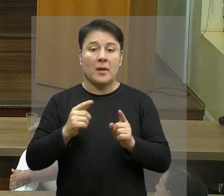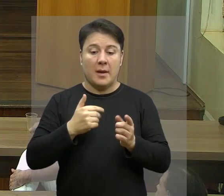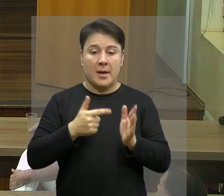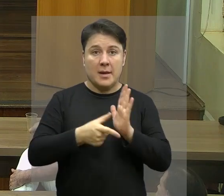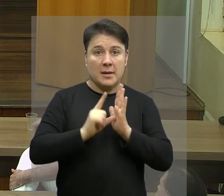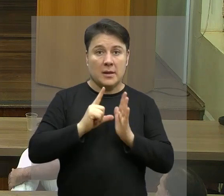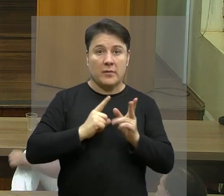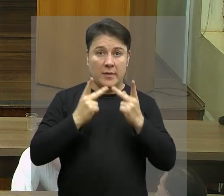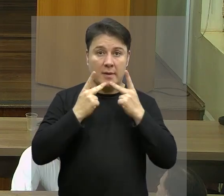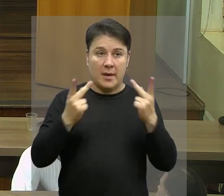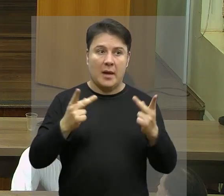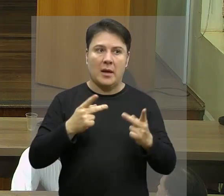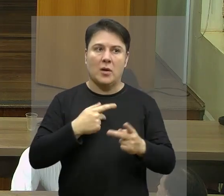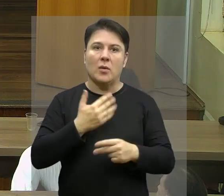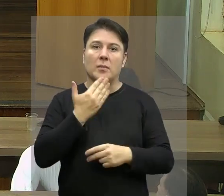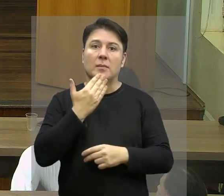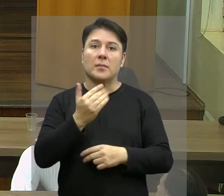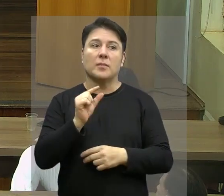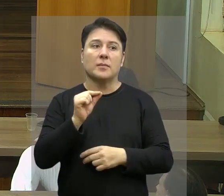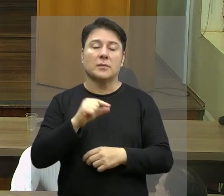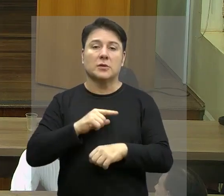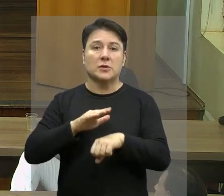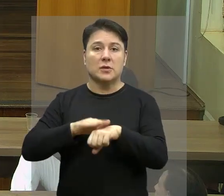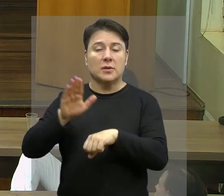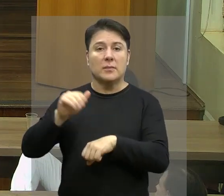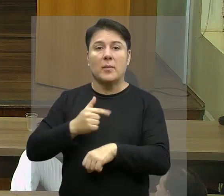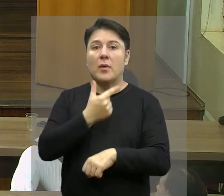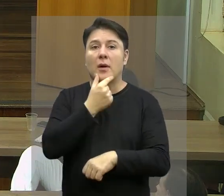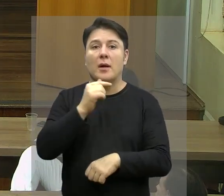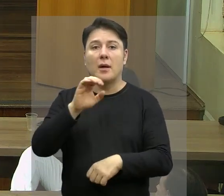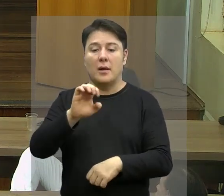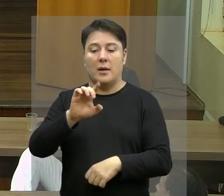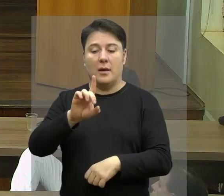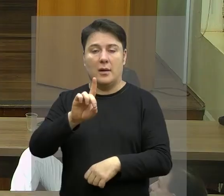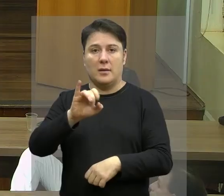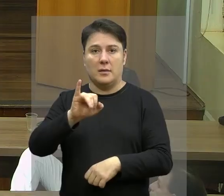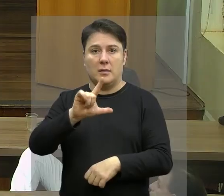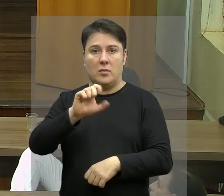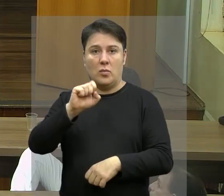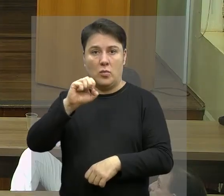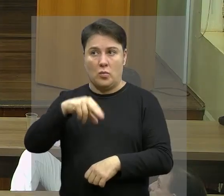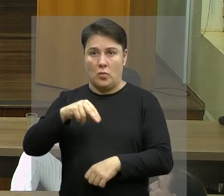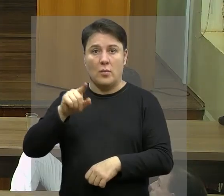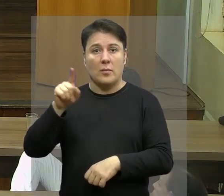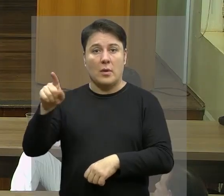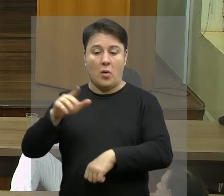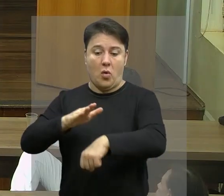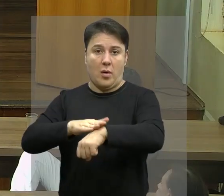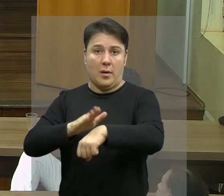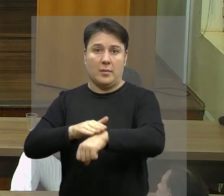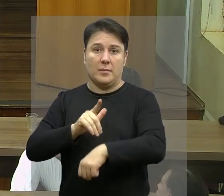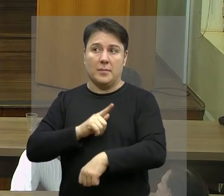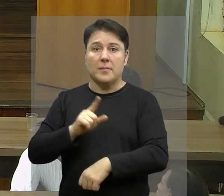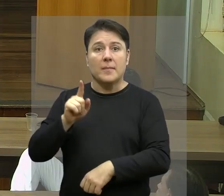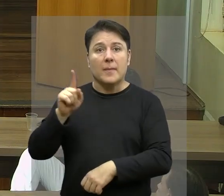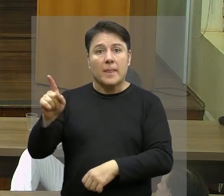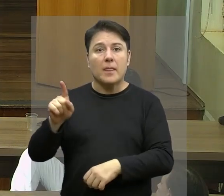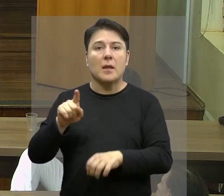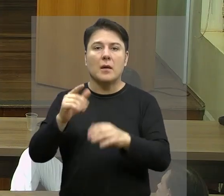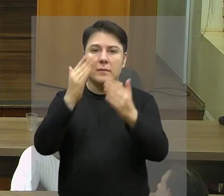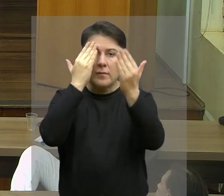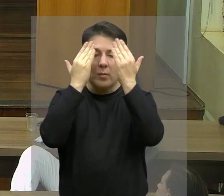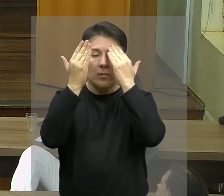eu vou pedir licença para chamar o Edilson Braga, porque ele tem um horário. O Edilson, ele é